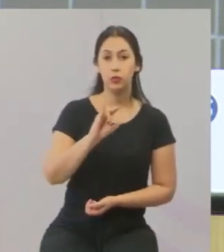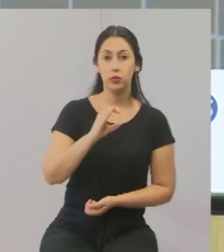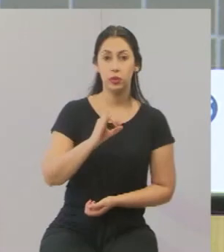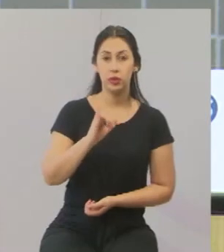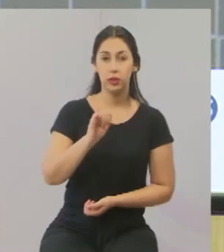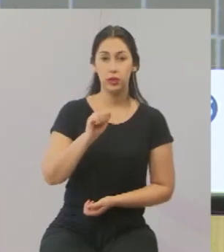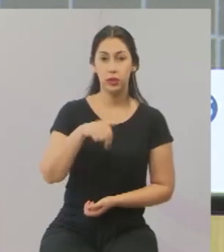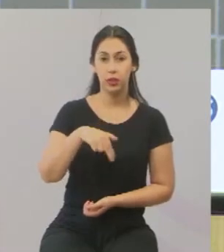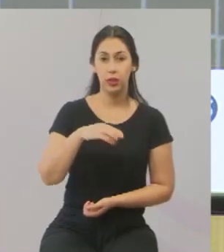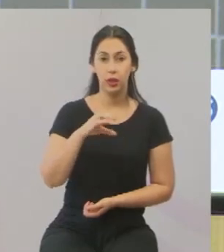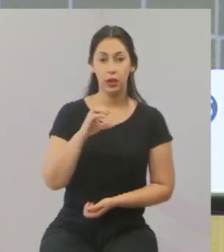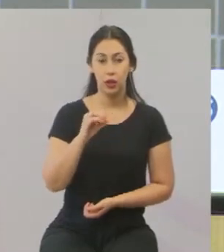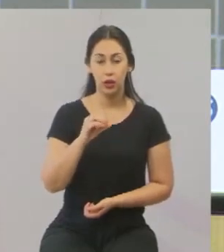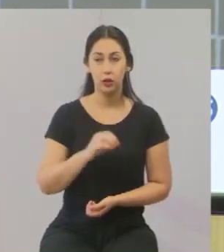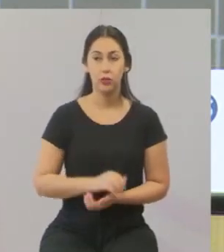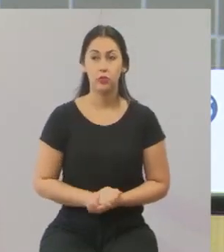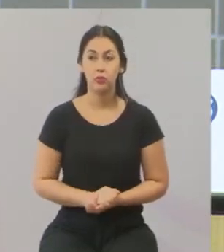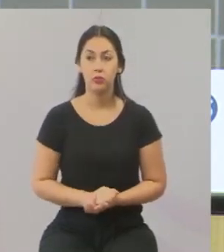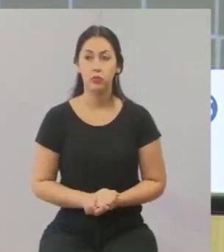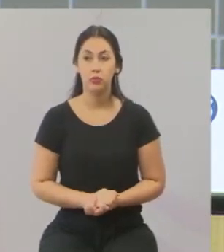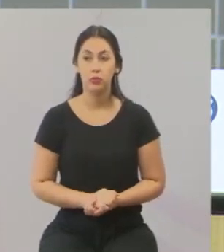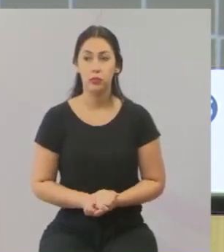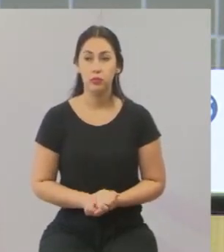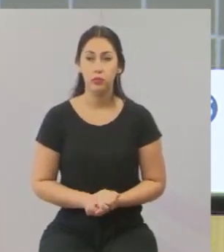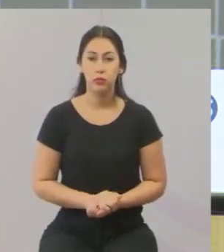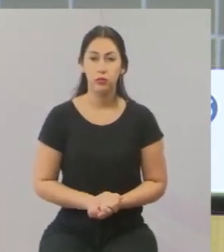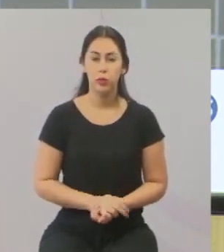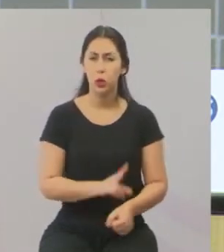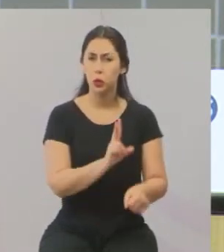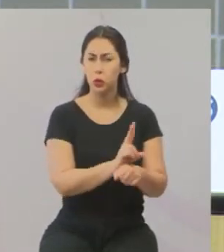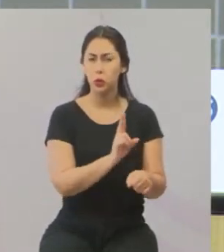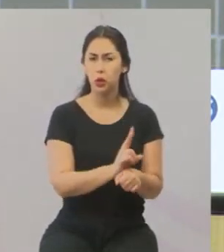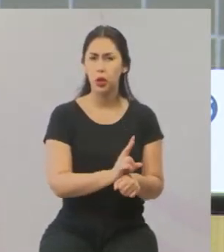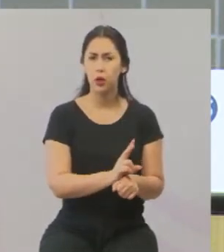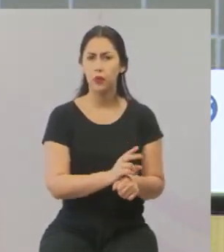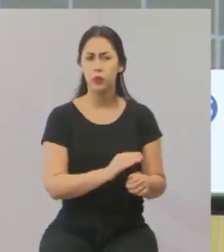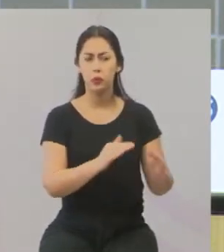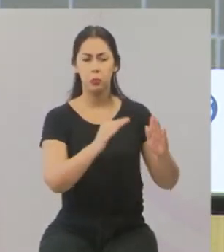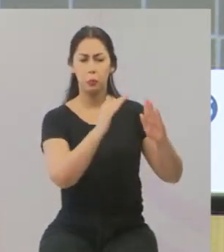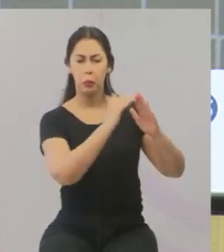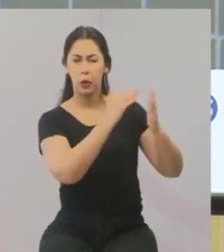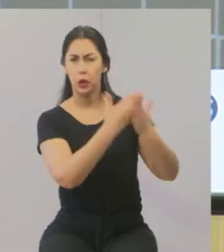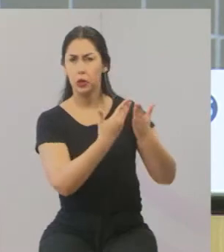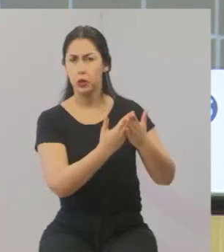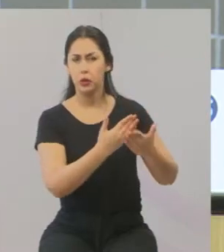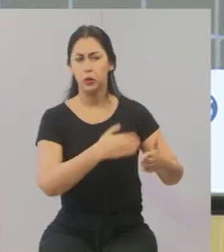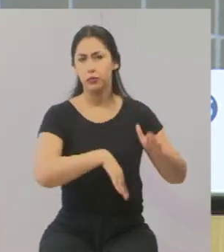Guimarães, treinador da Escolinha de Futebol do Jardim do Vale,